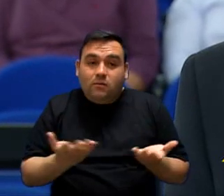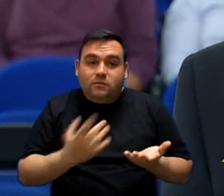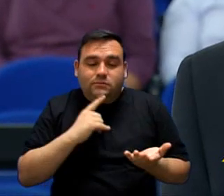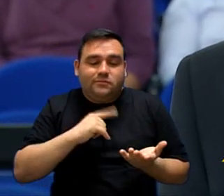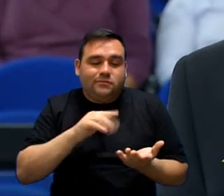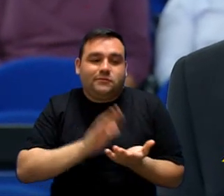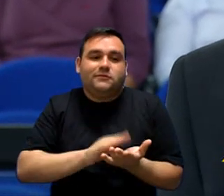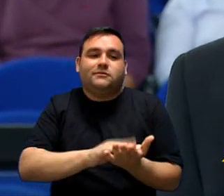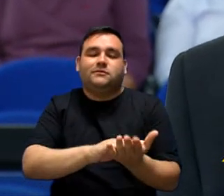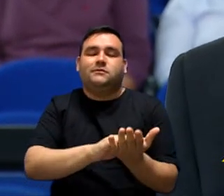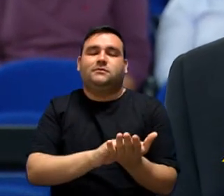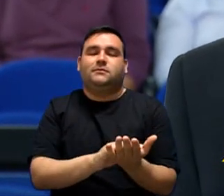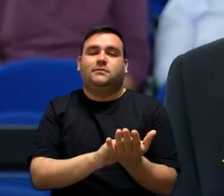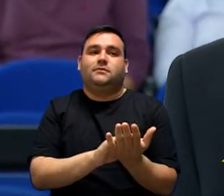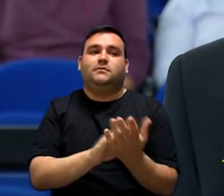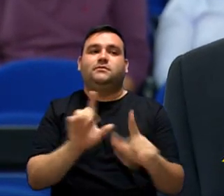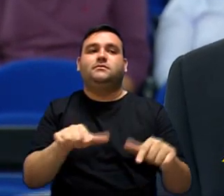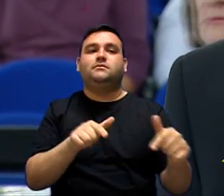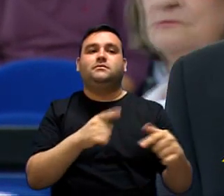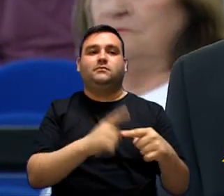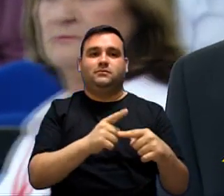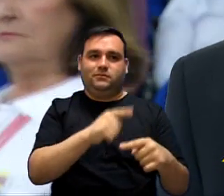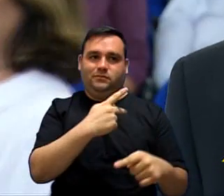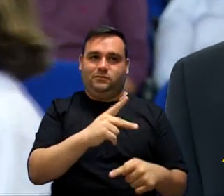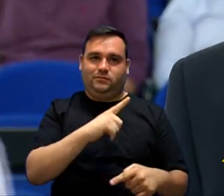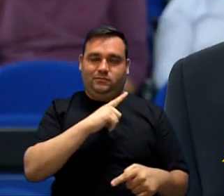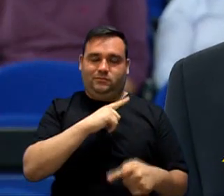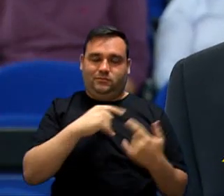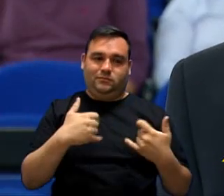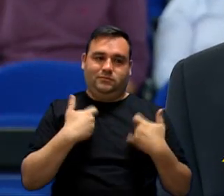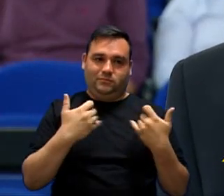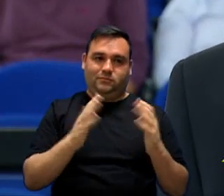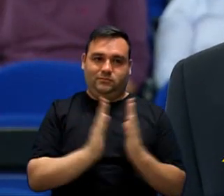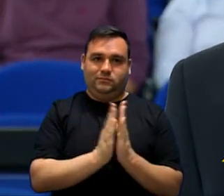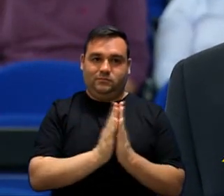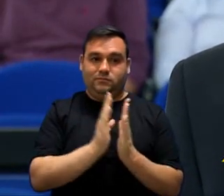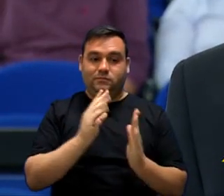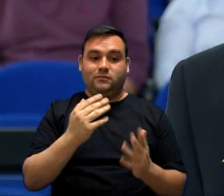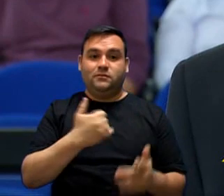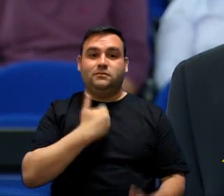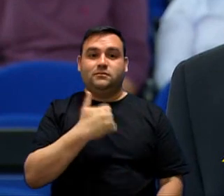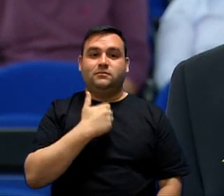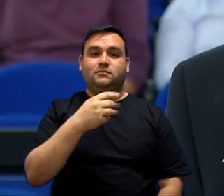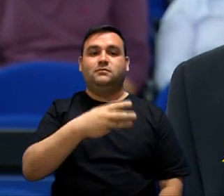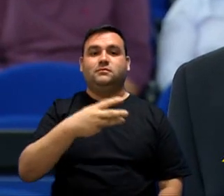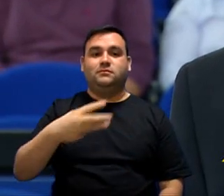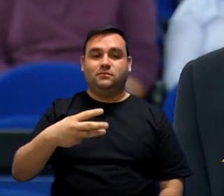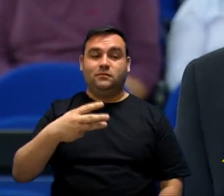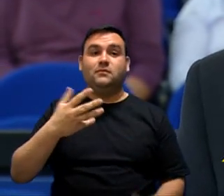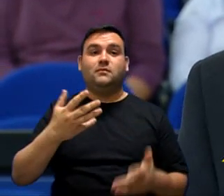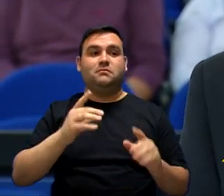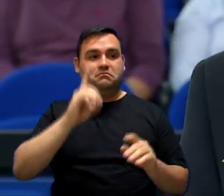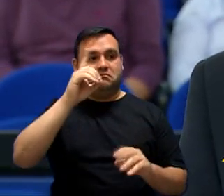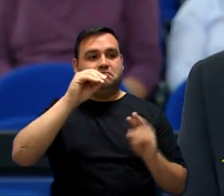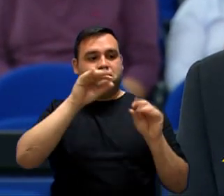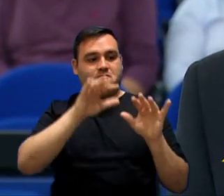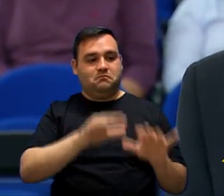de congratulações pelo seu aniversário, Fábio Mascarenhas, 33 anos, né?